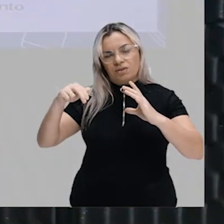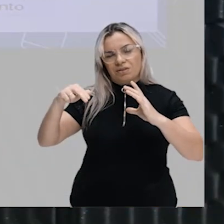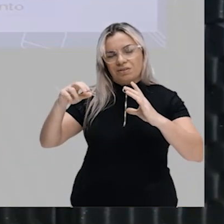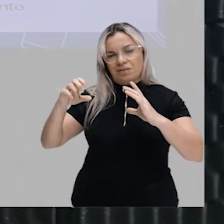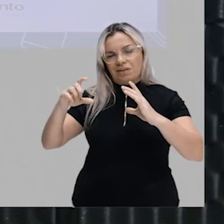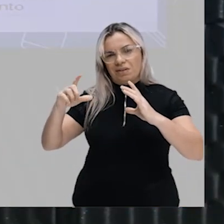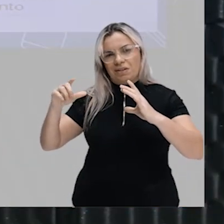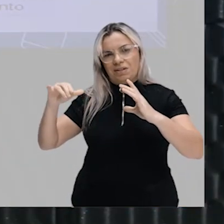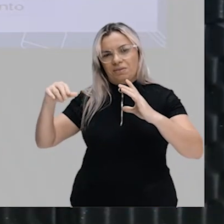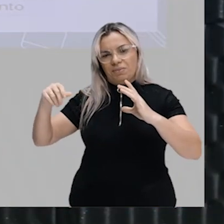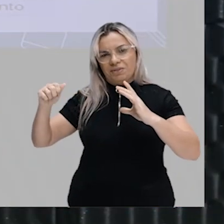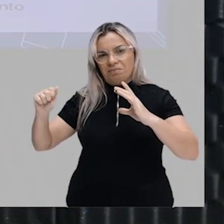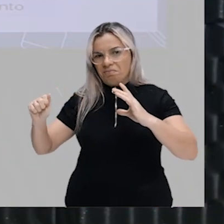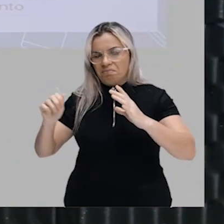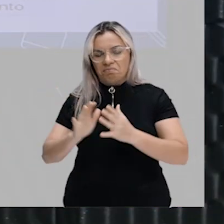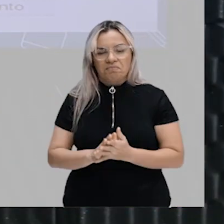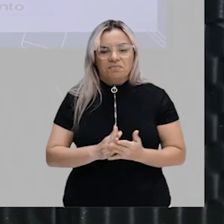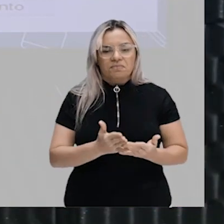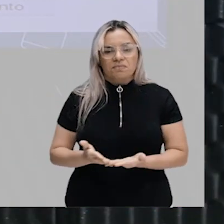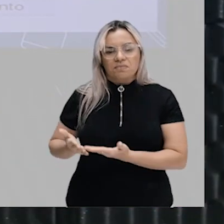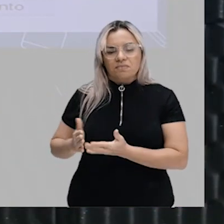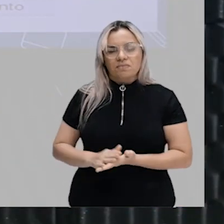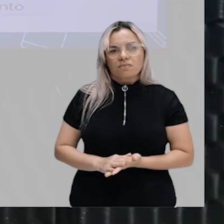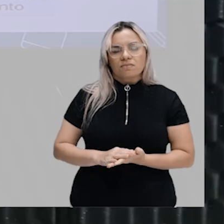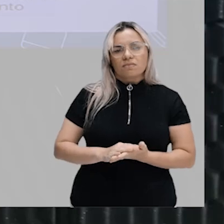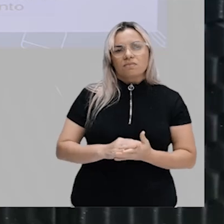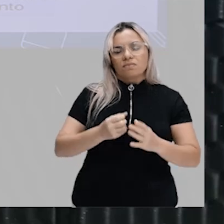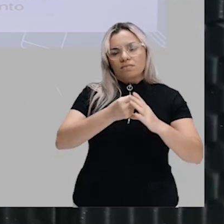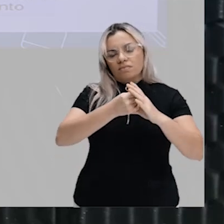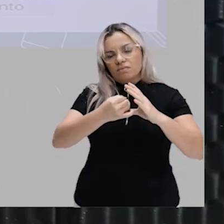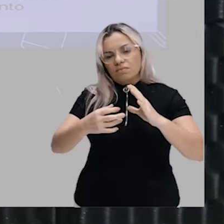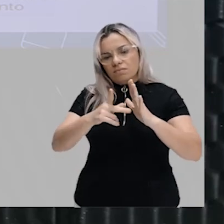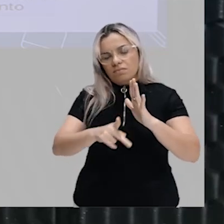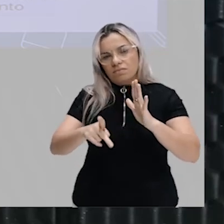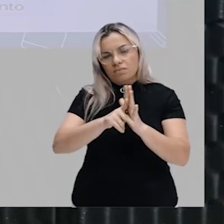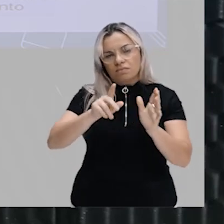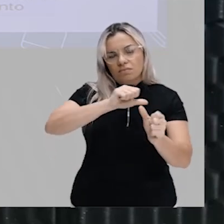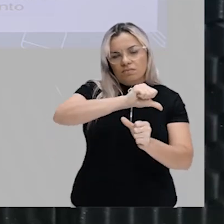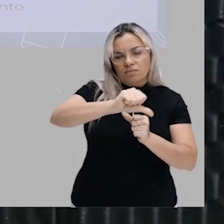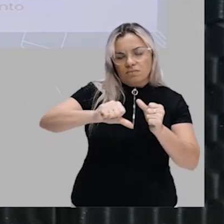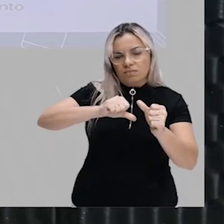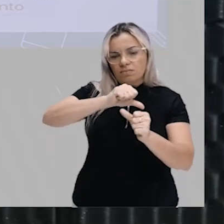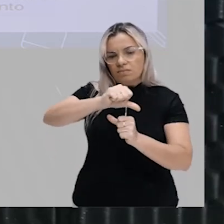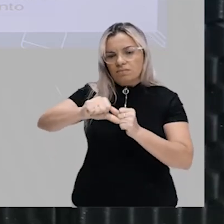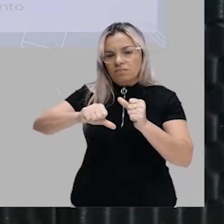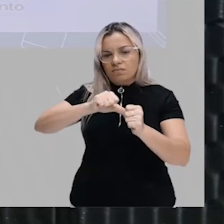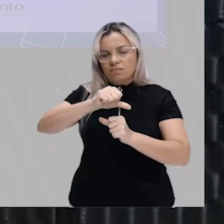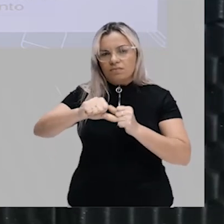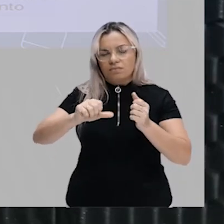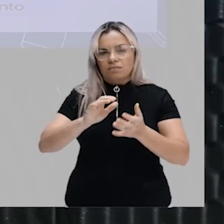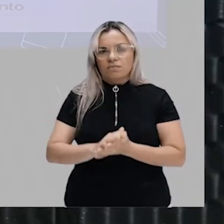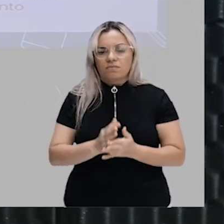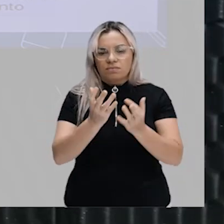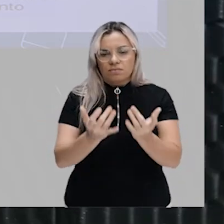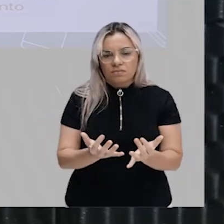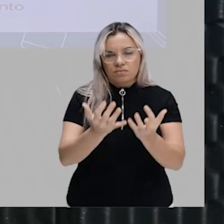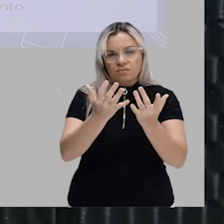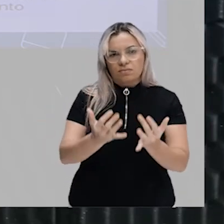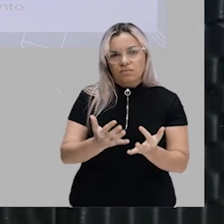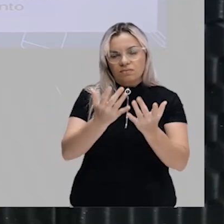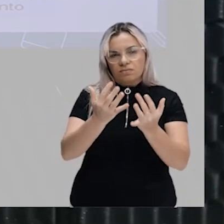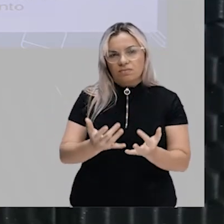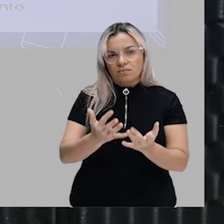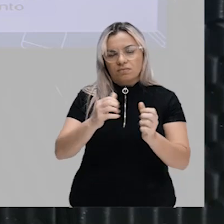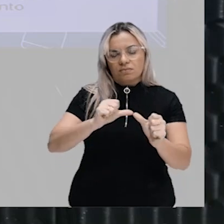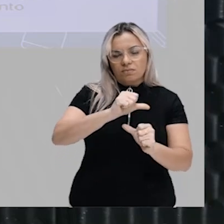organolépticas, tá? Características organolépticas, que são as características do produto. Então, quando você ferve esse produto,